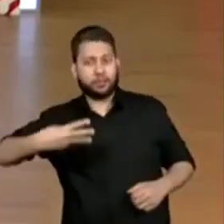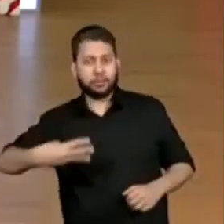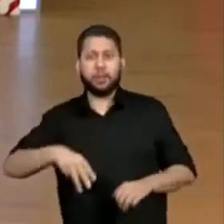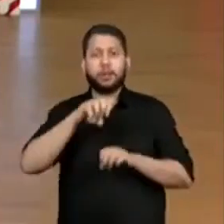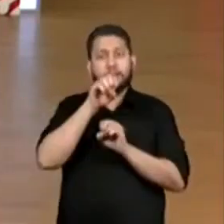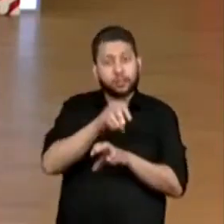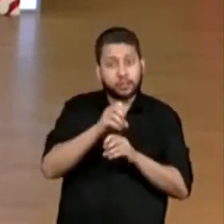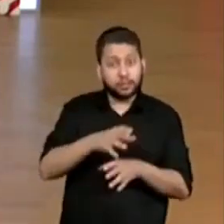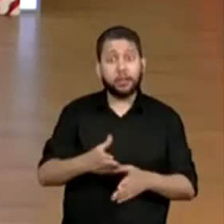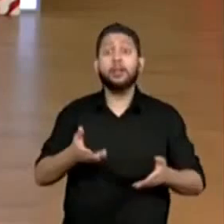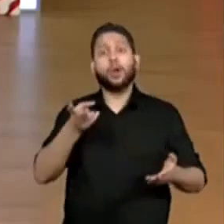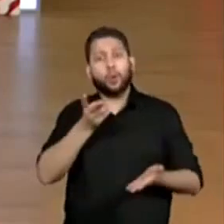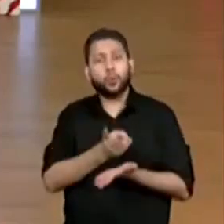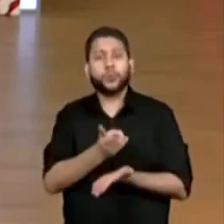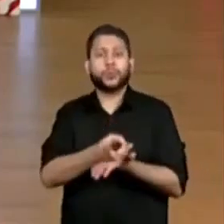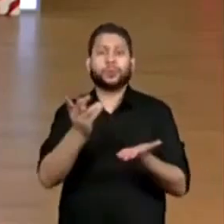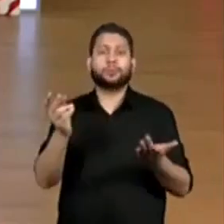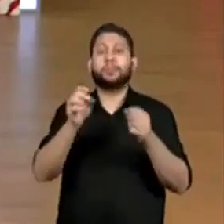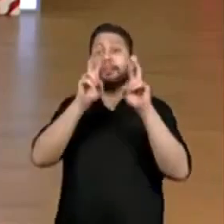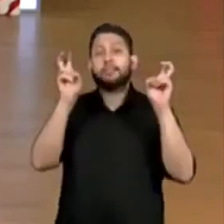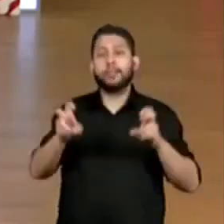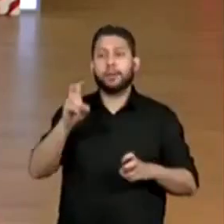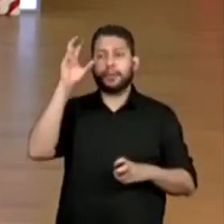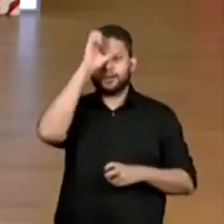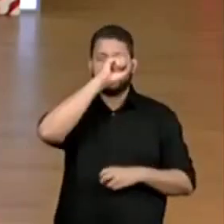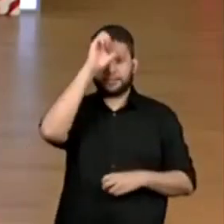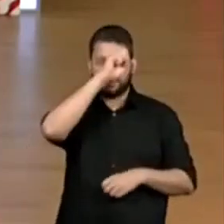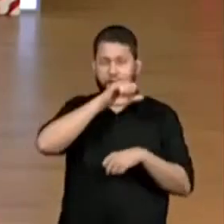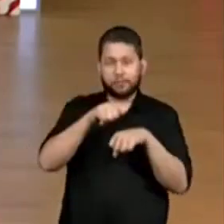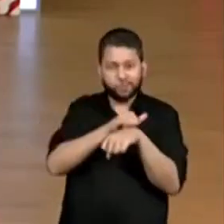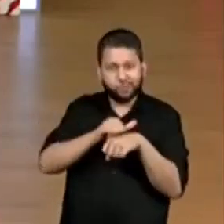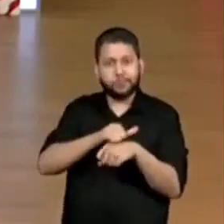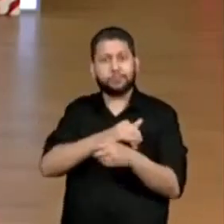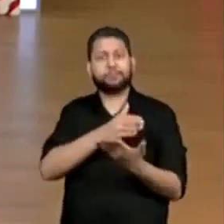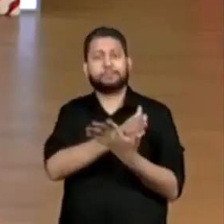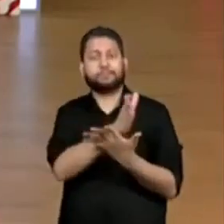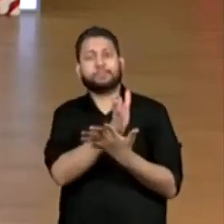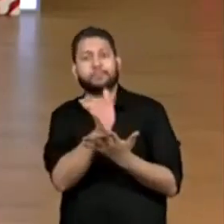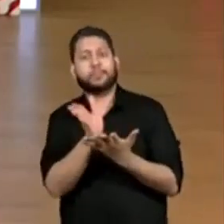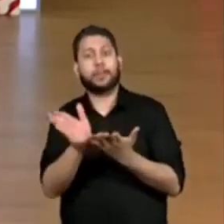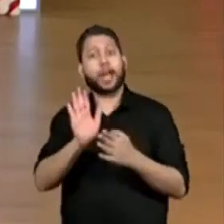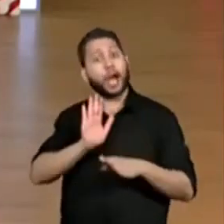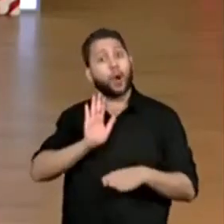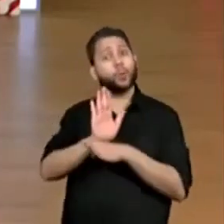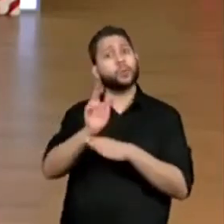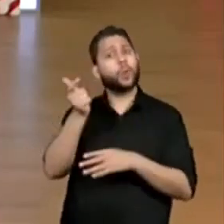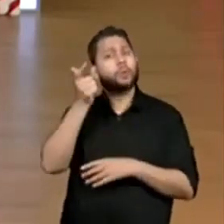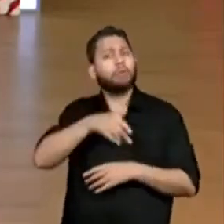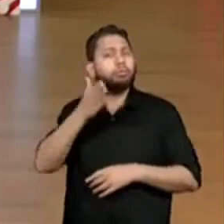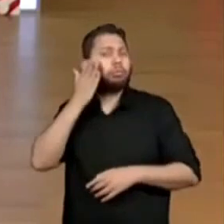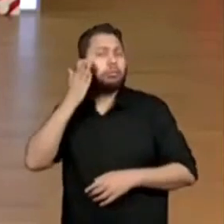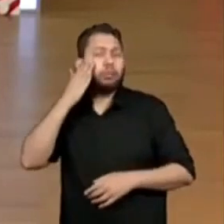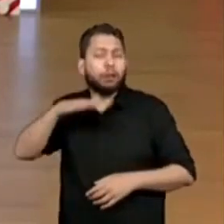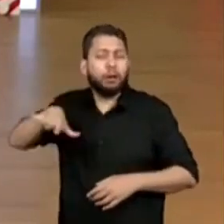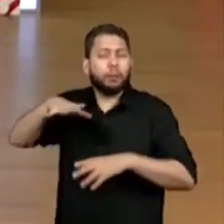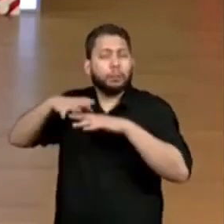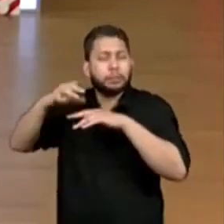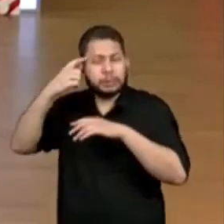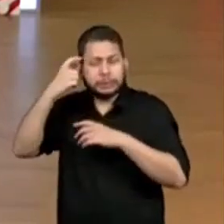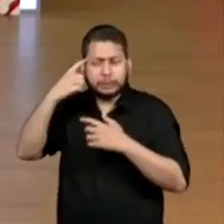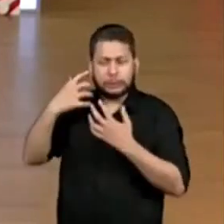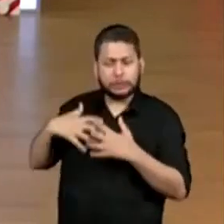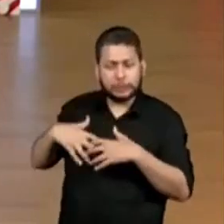didática onde aprenderemos várias estratégias para resolvemos situações-problema